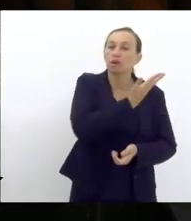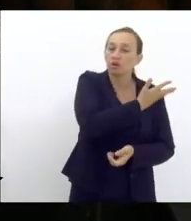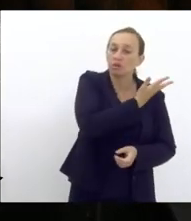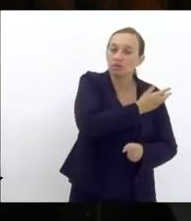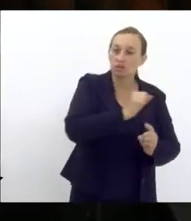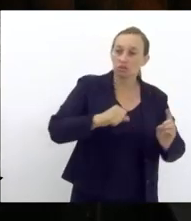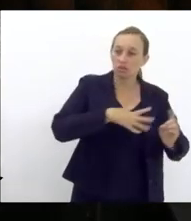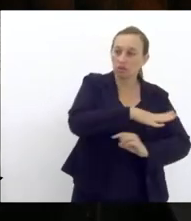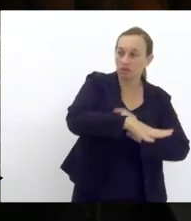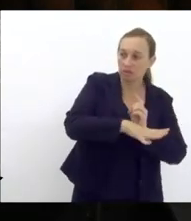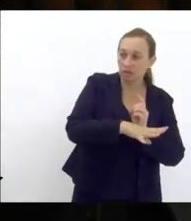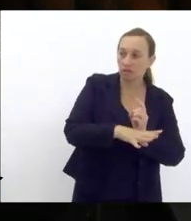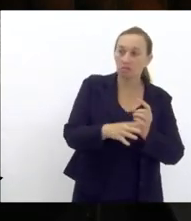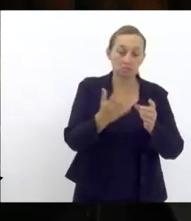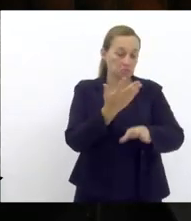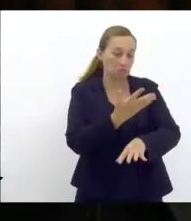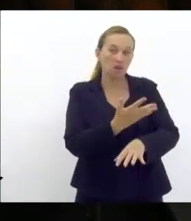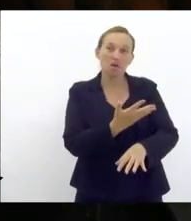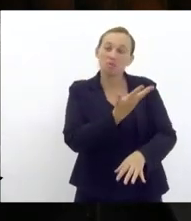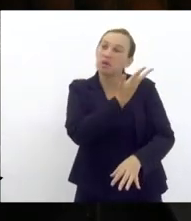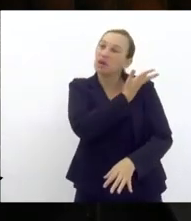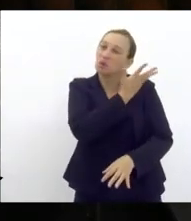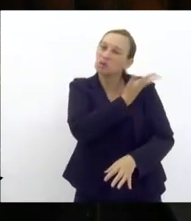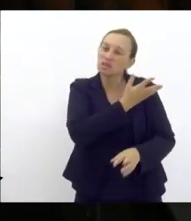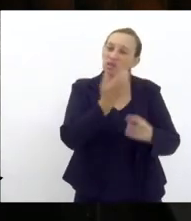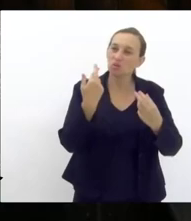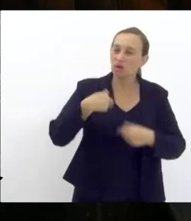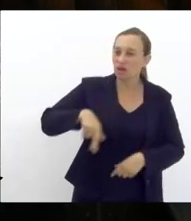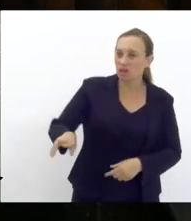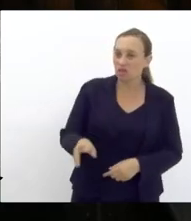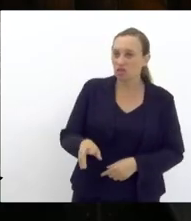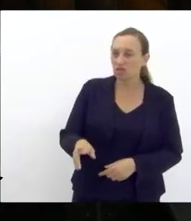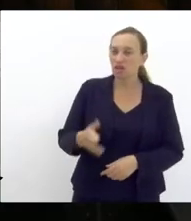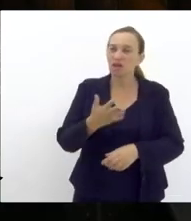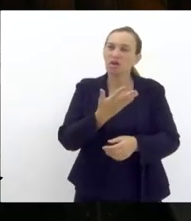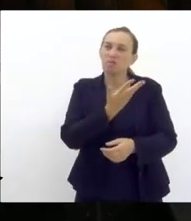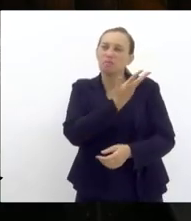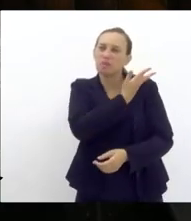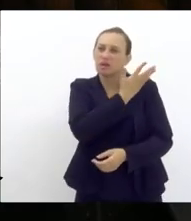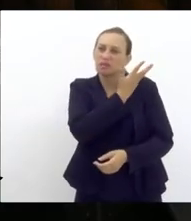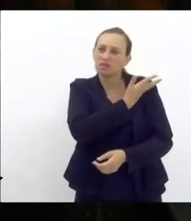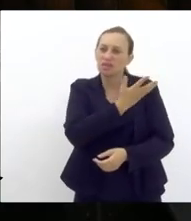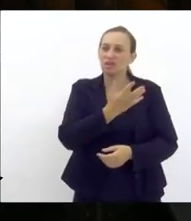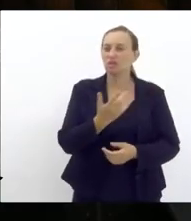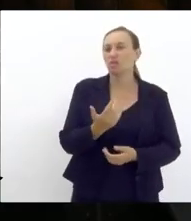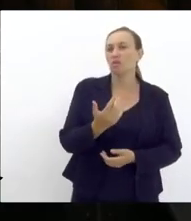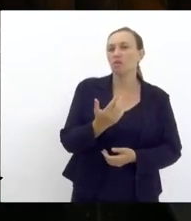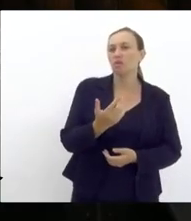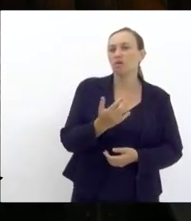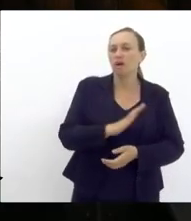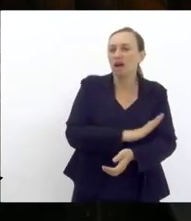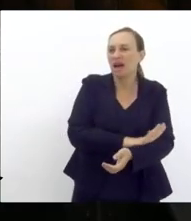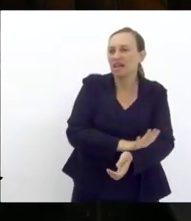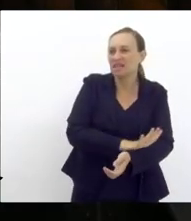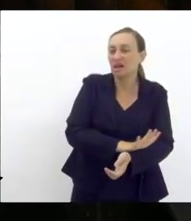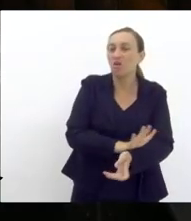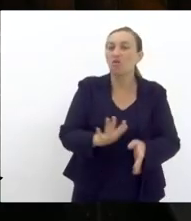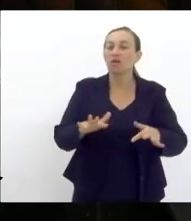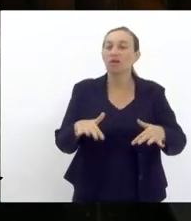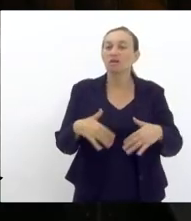preconceito religioso o preconceito racial enfim preconceito